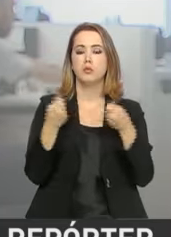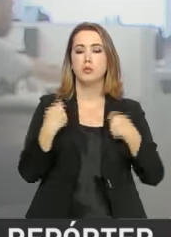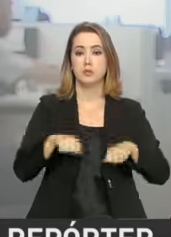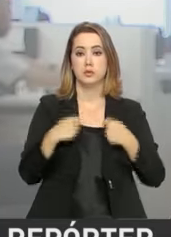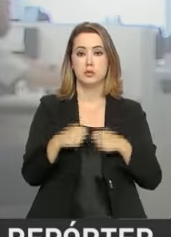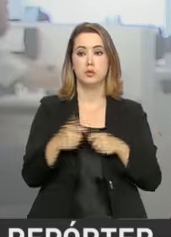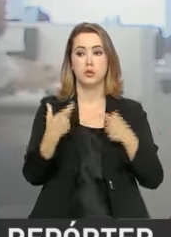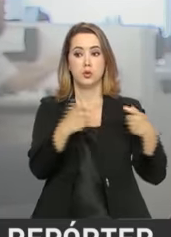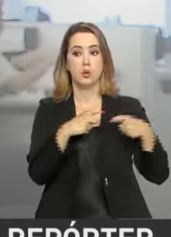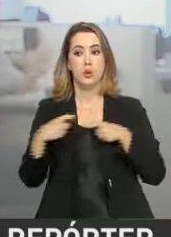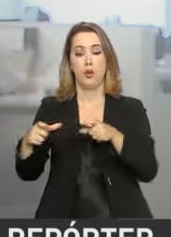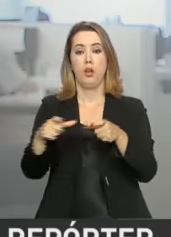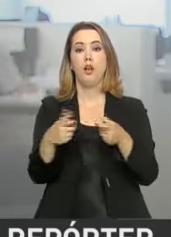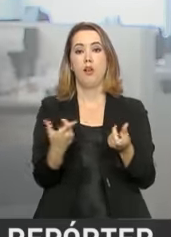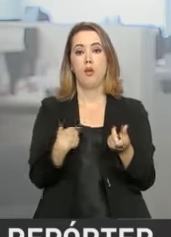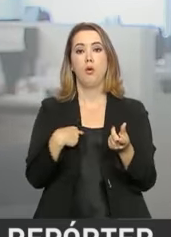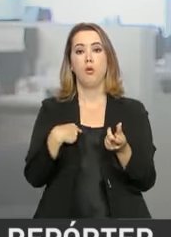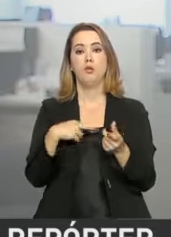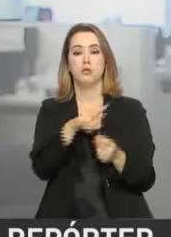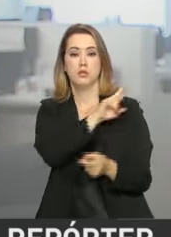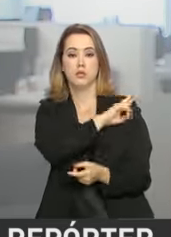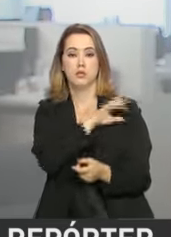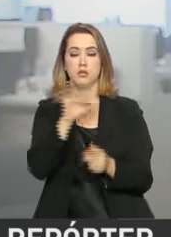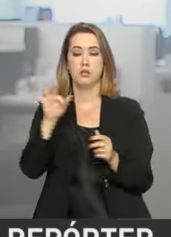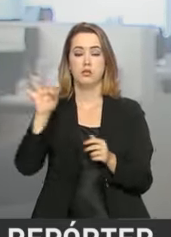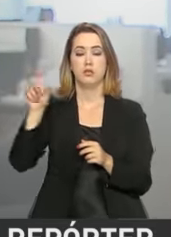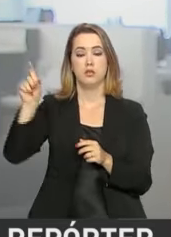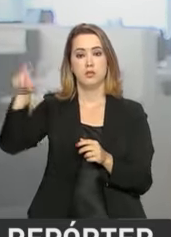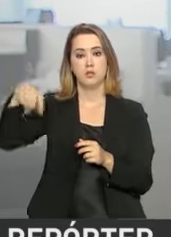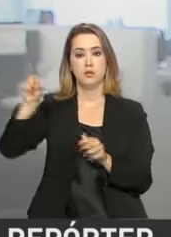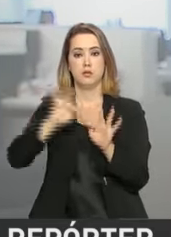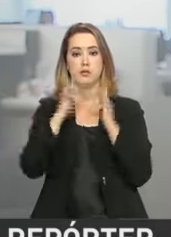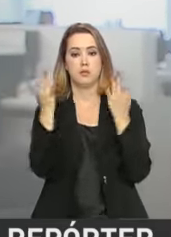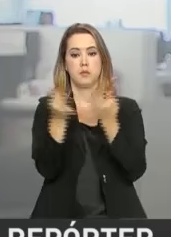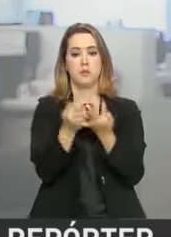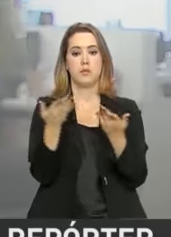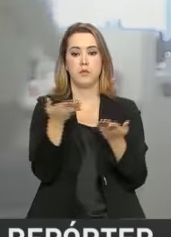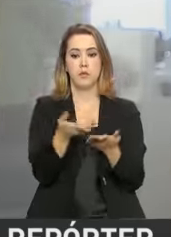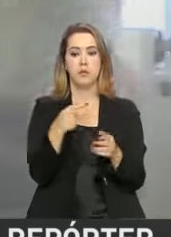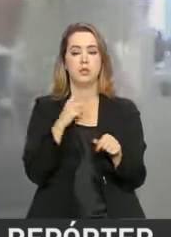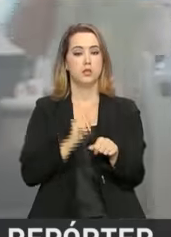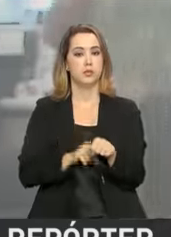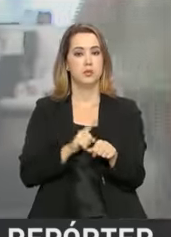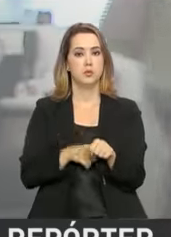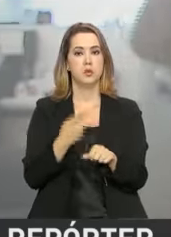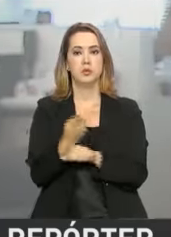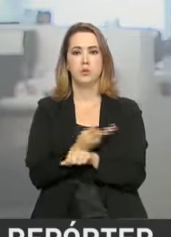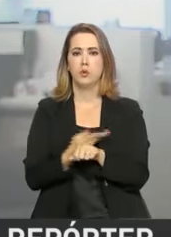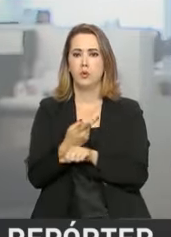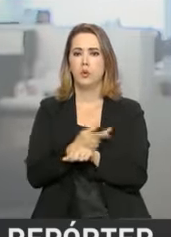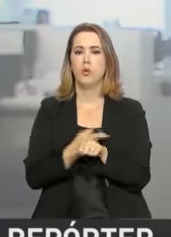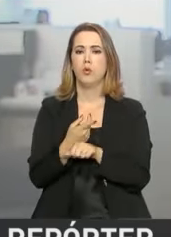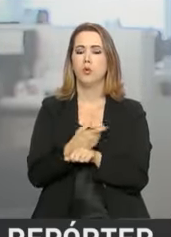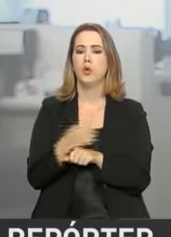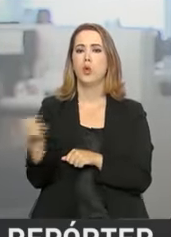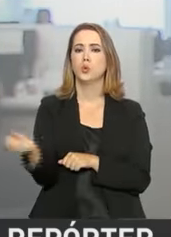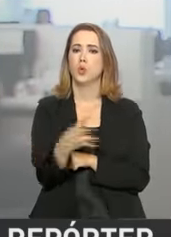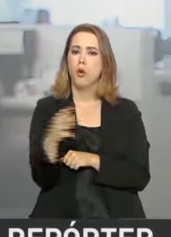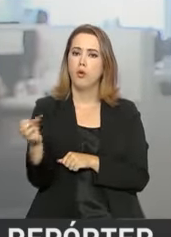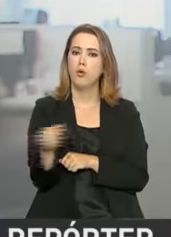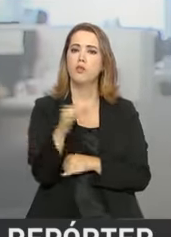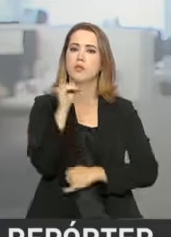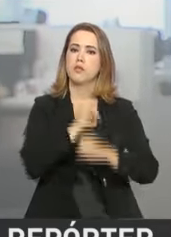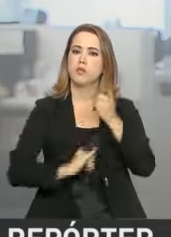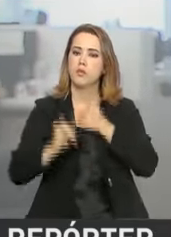o setor responsável pelo Bolsa Família e pelo Cadastro Único na sua cidade. E nesse momento que ela procurar, deve atualizar o seu cadastro. Então, ela